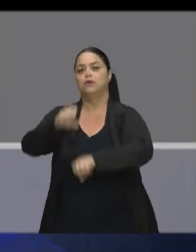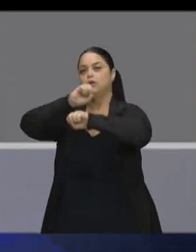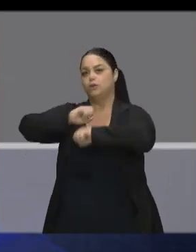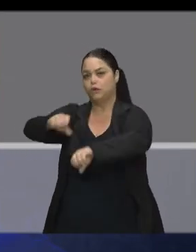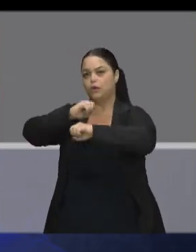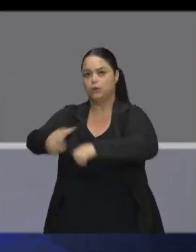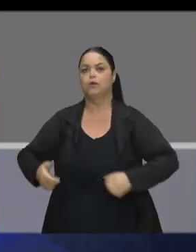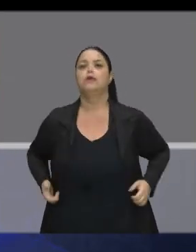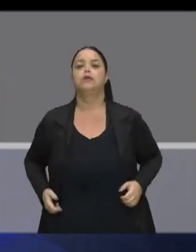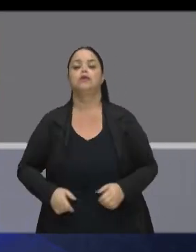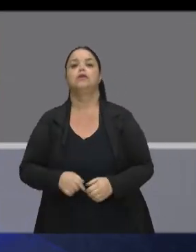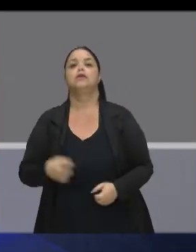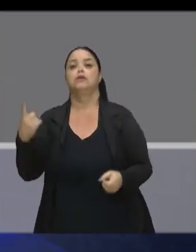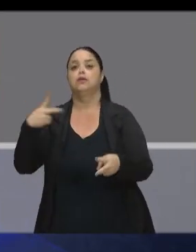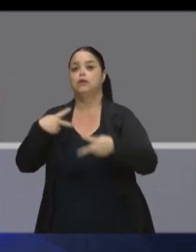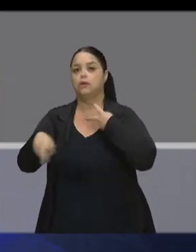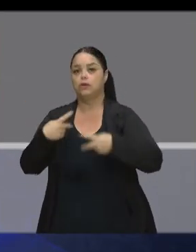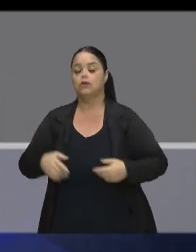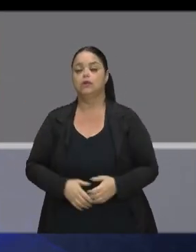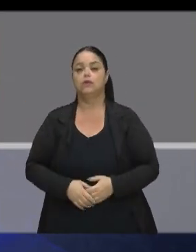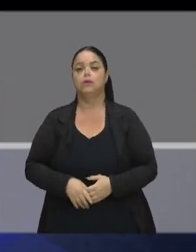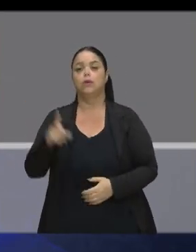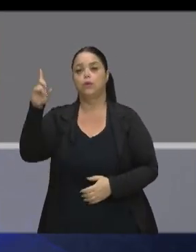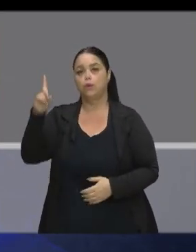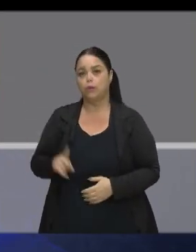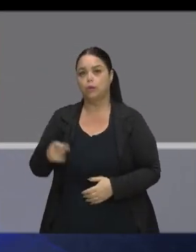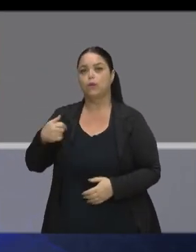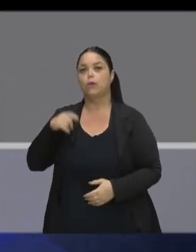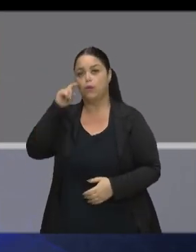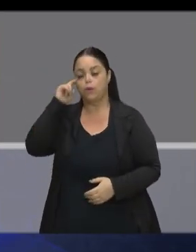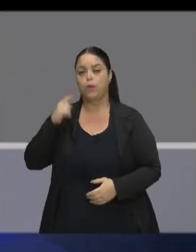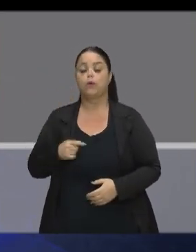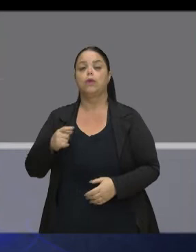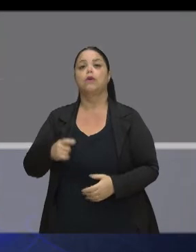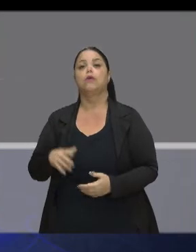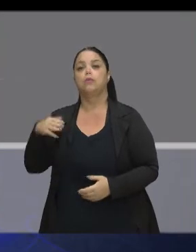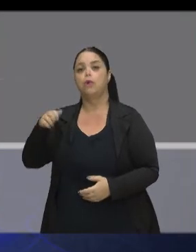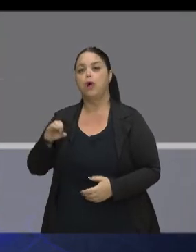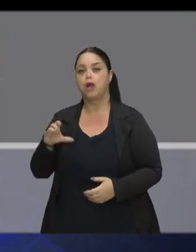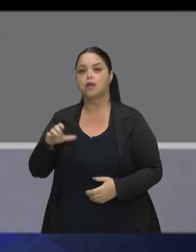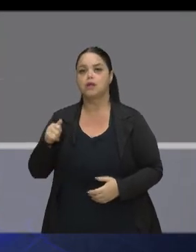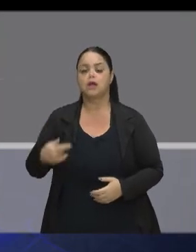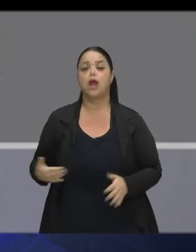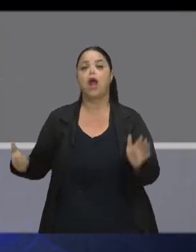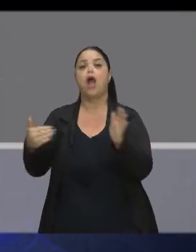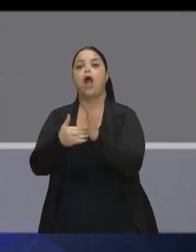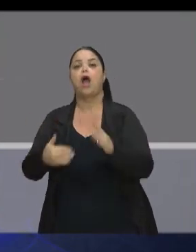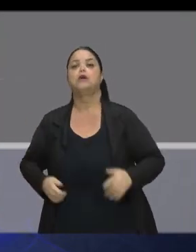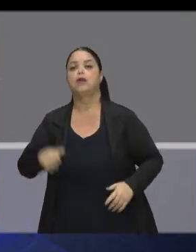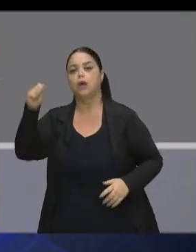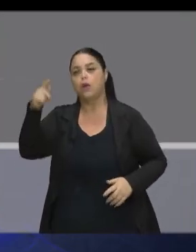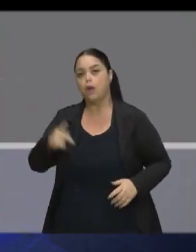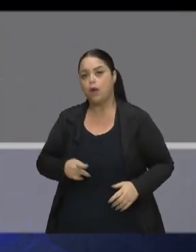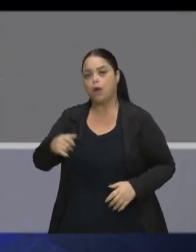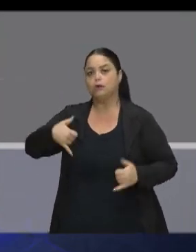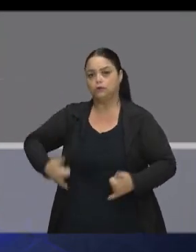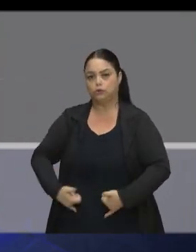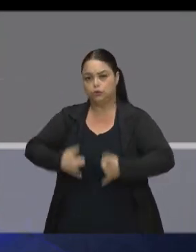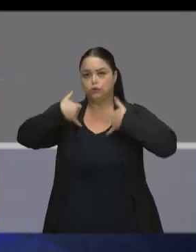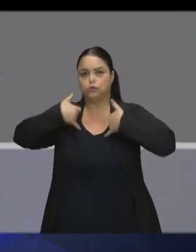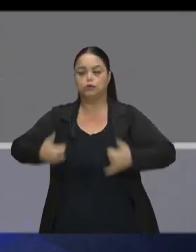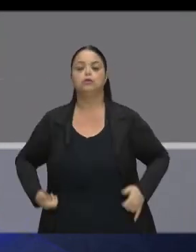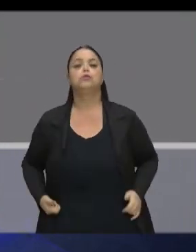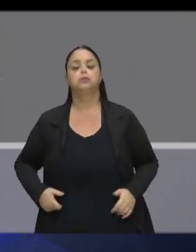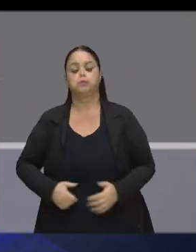de São José dos Campos. Na direção da Moacir, ela atuou até a sua aposentadoria. Tinha orgulho do